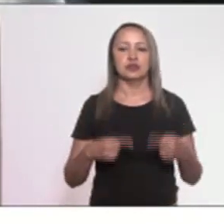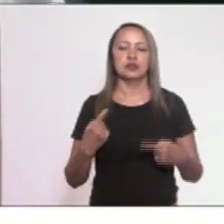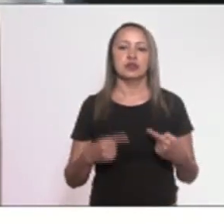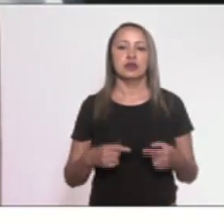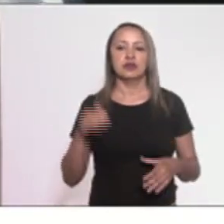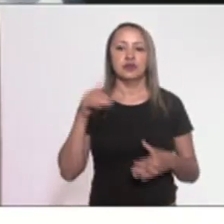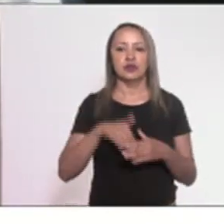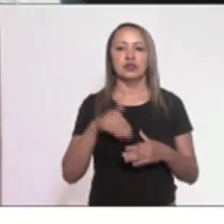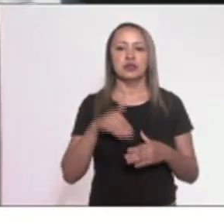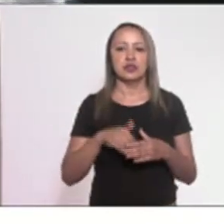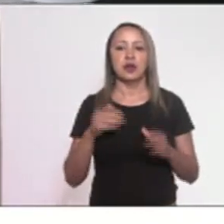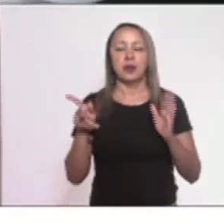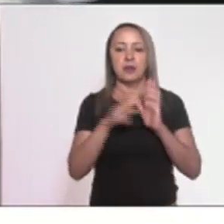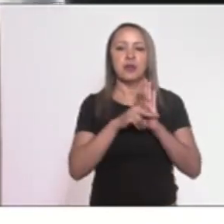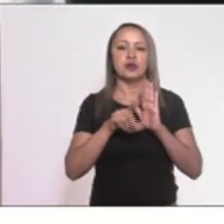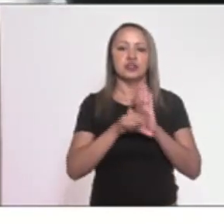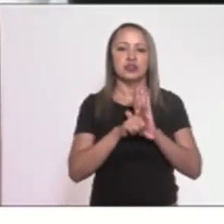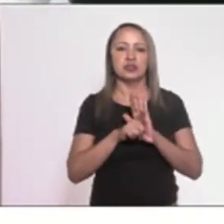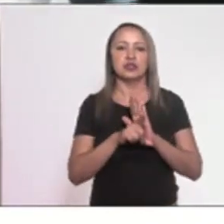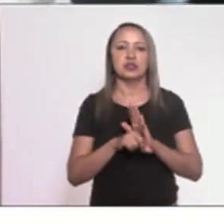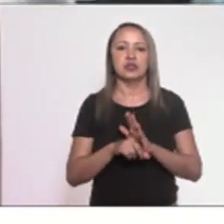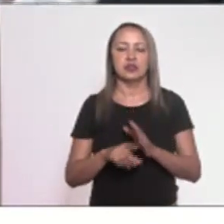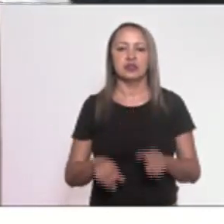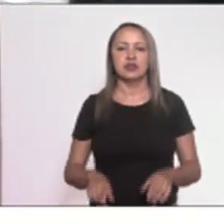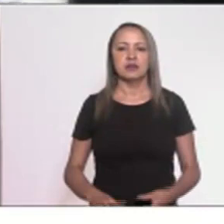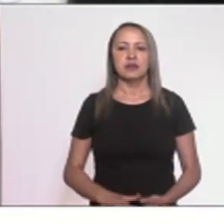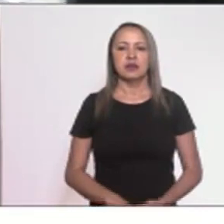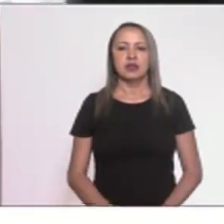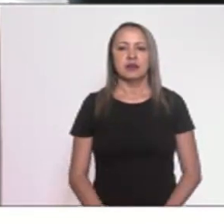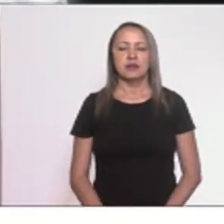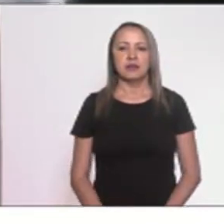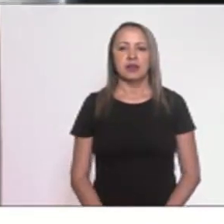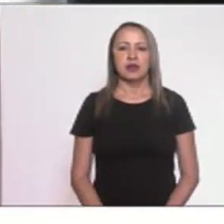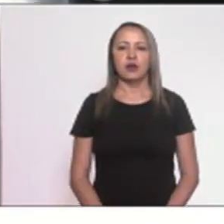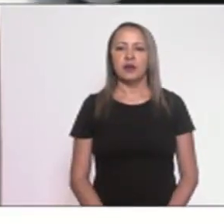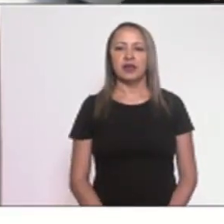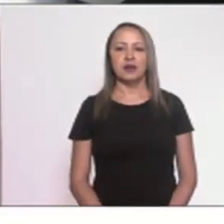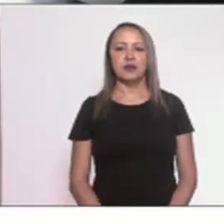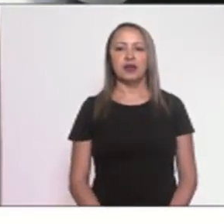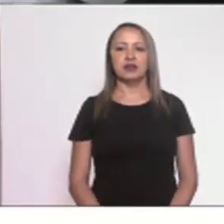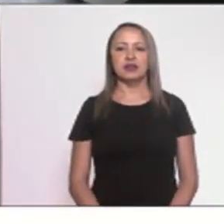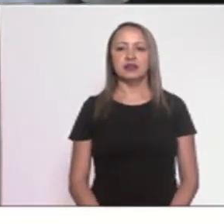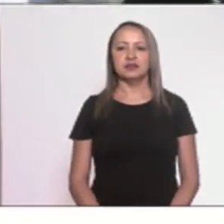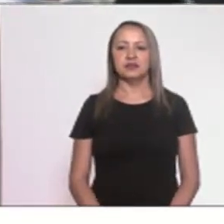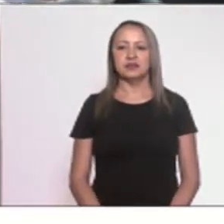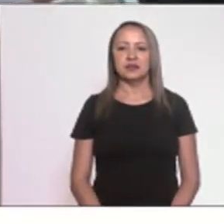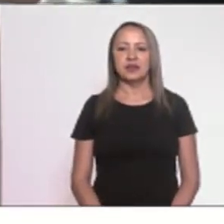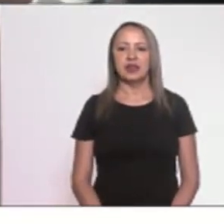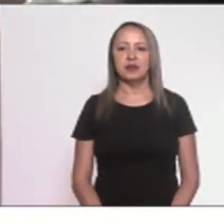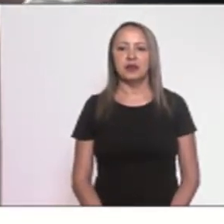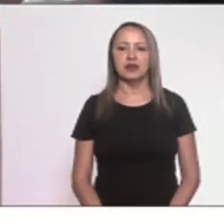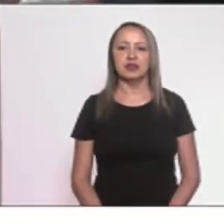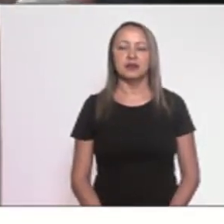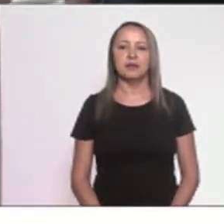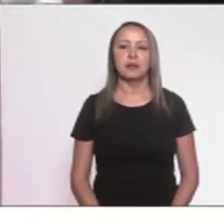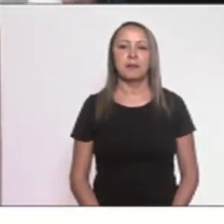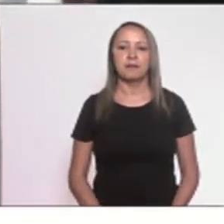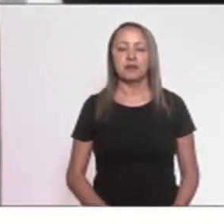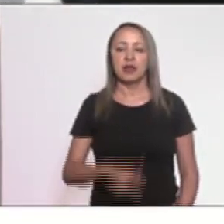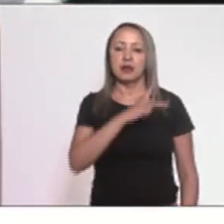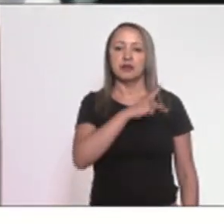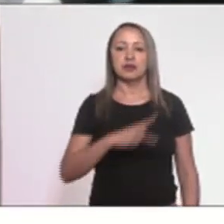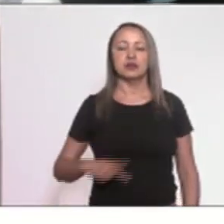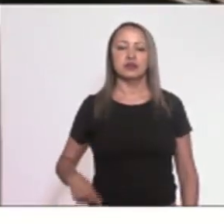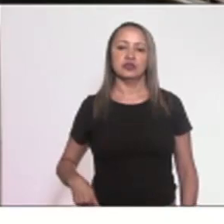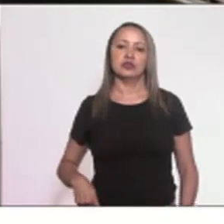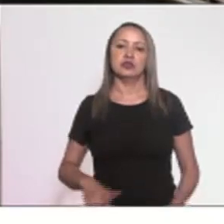votação, projeto assim emendado. Senhores que aprovam a discussão, aprovado. Vai a redação do vencido para a segunda discussão. Presidente,